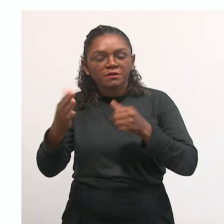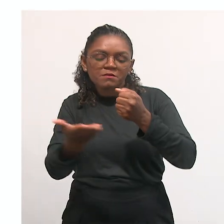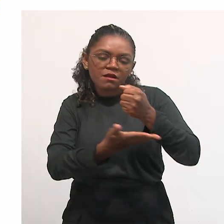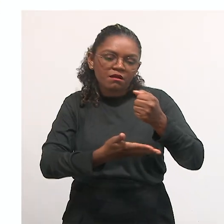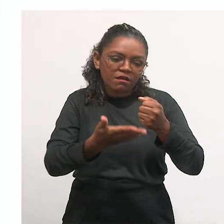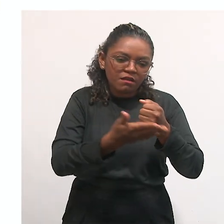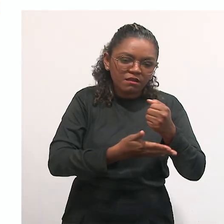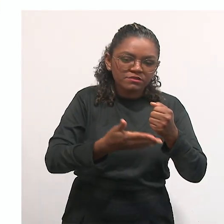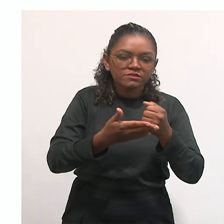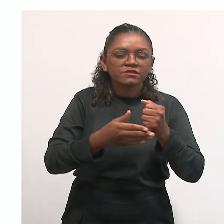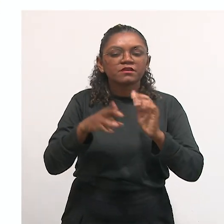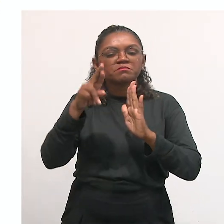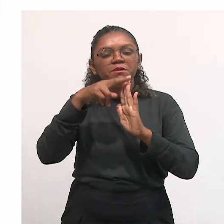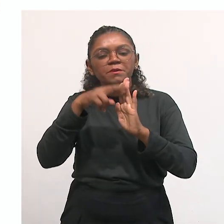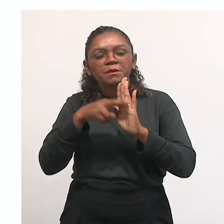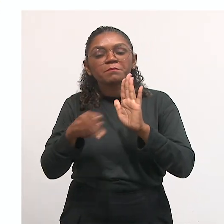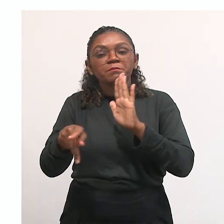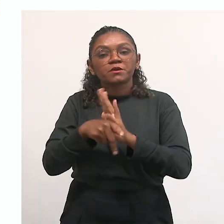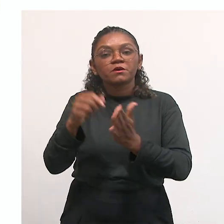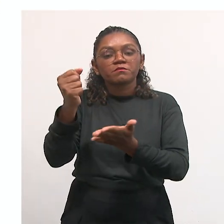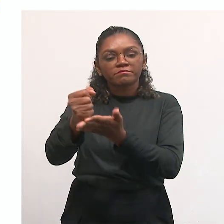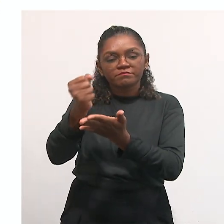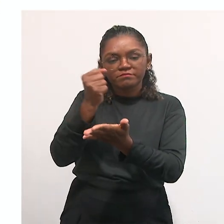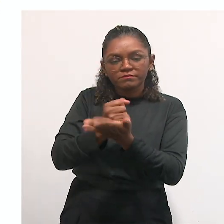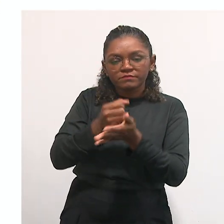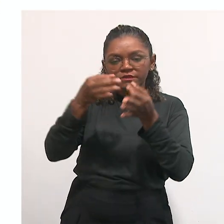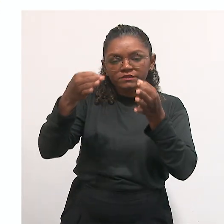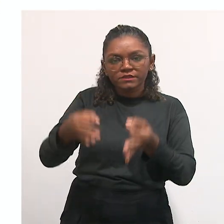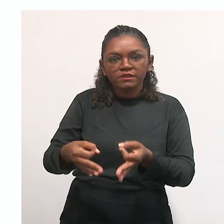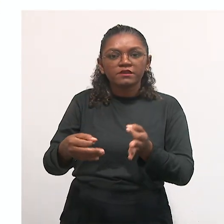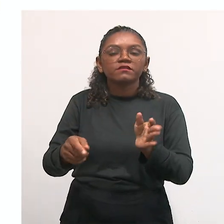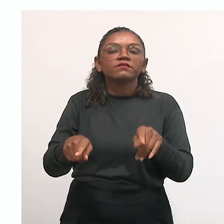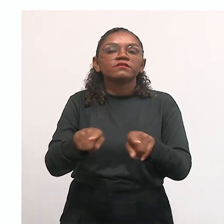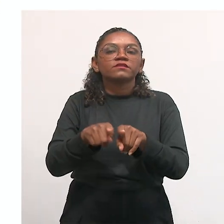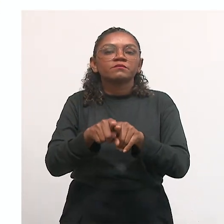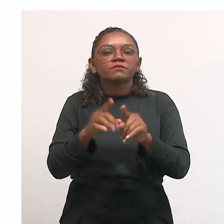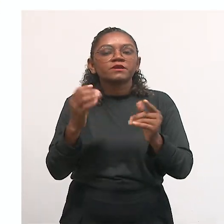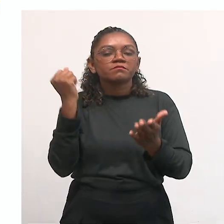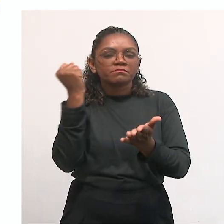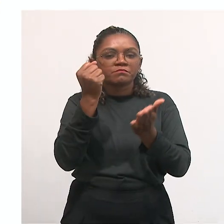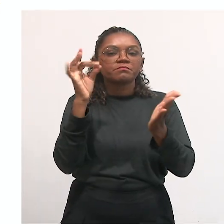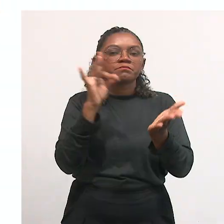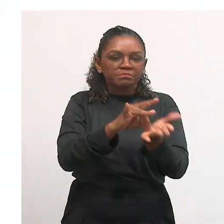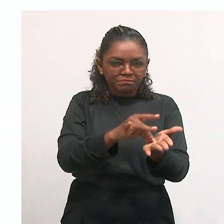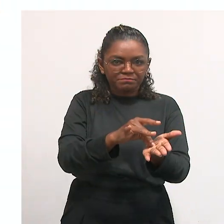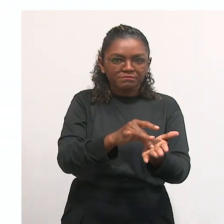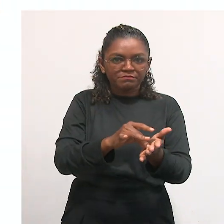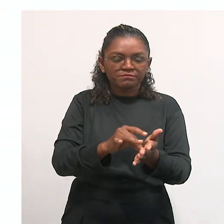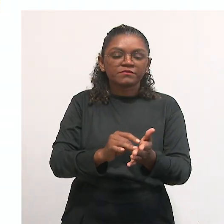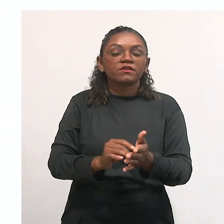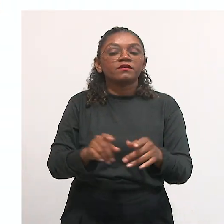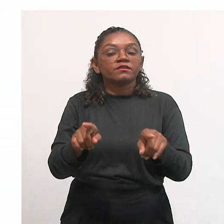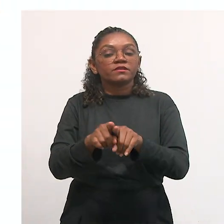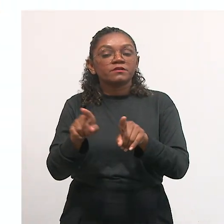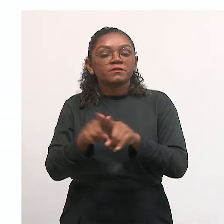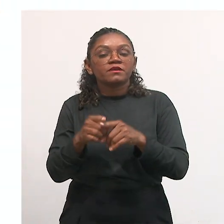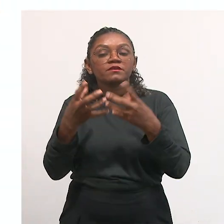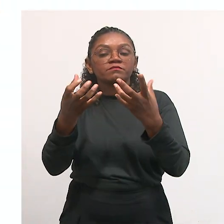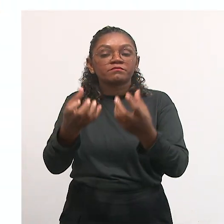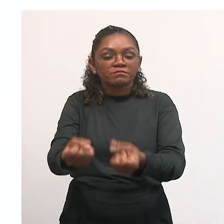básicas, reguladas por contratos bem definidos e validadas legalmente ao longo do seu ciclo de vida, até aquisições